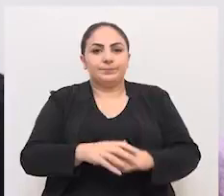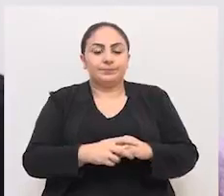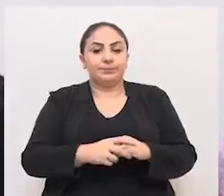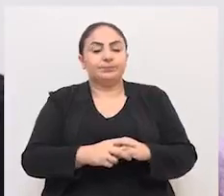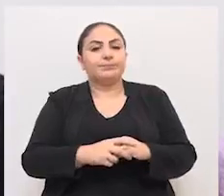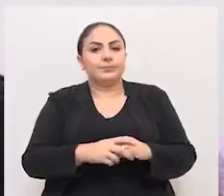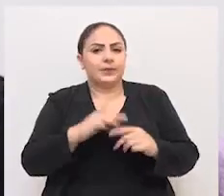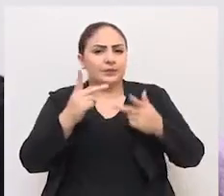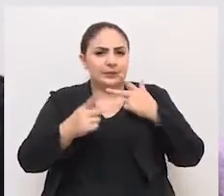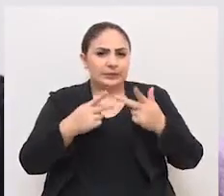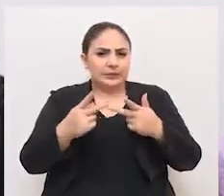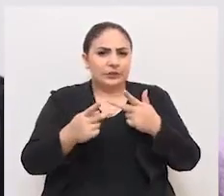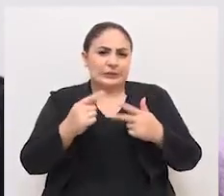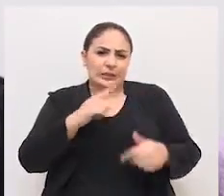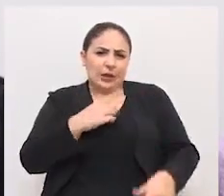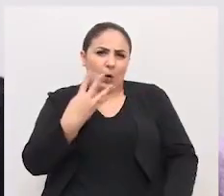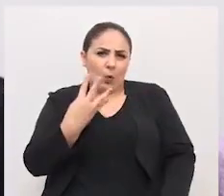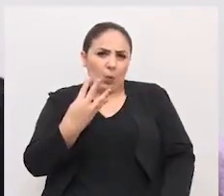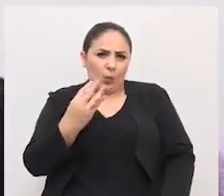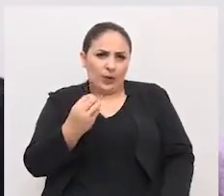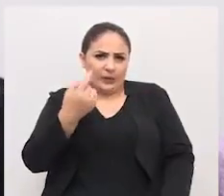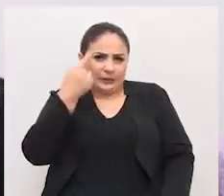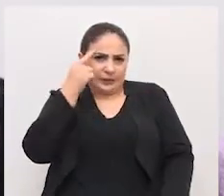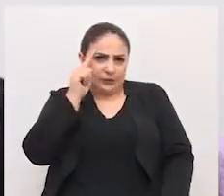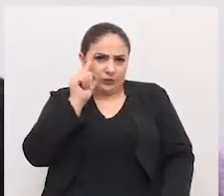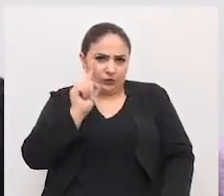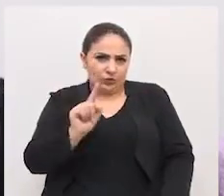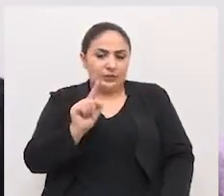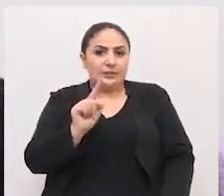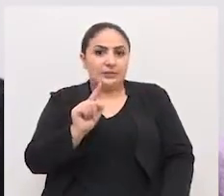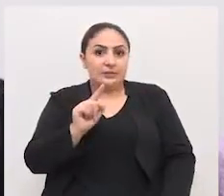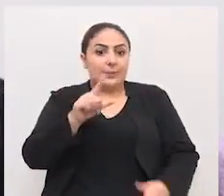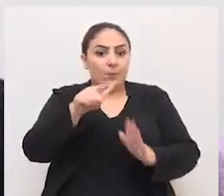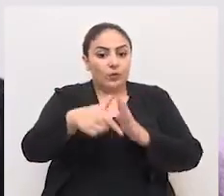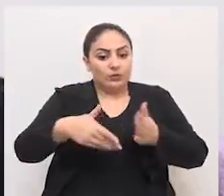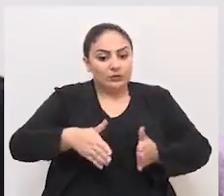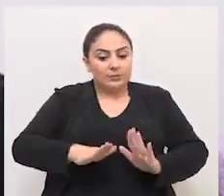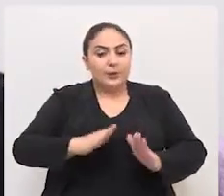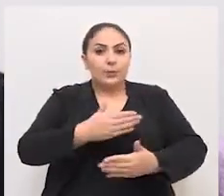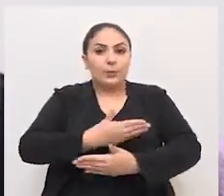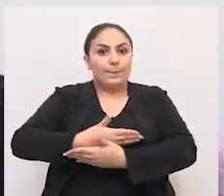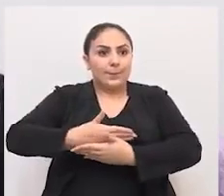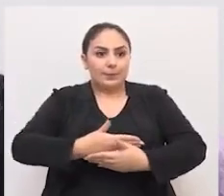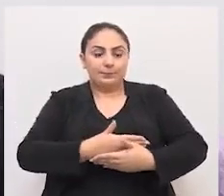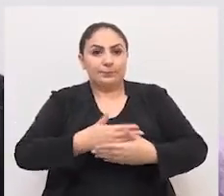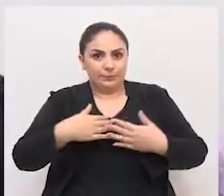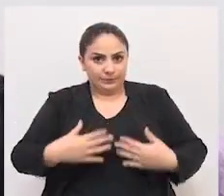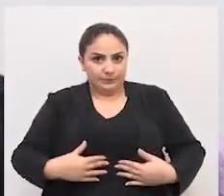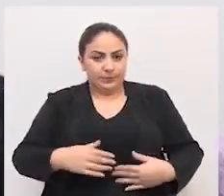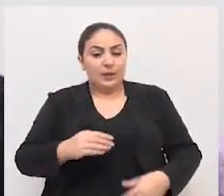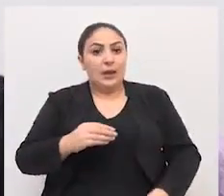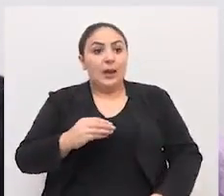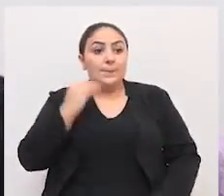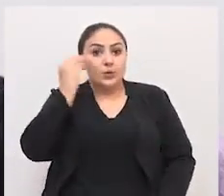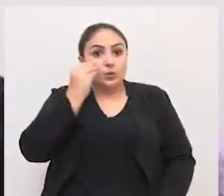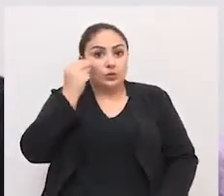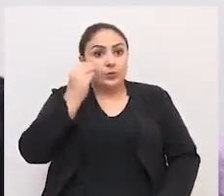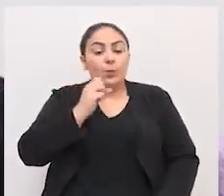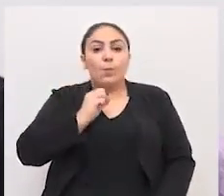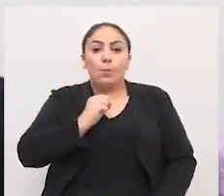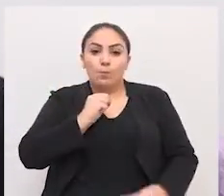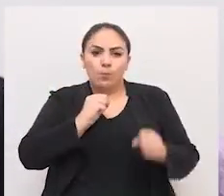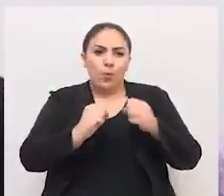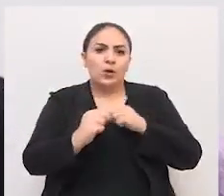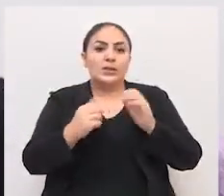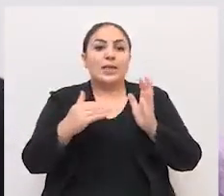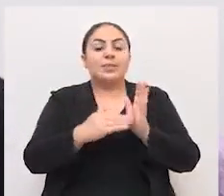Porto. Fisicamente falando, eles são os 40 dias após o nascimento do bebê. Mas psicologicamente, a gente pode falar